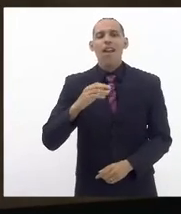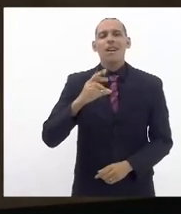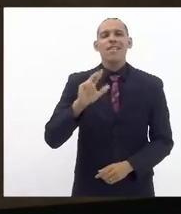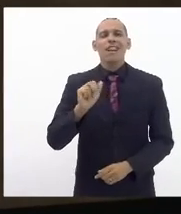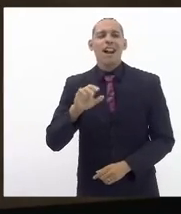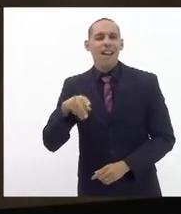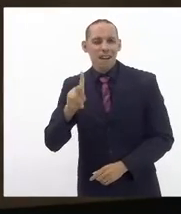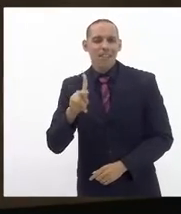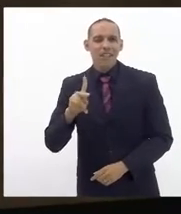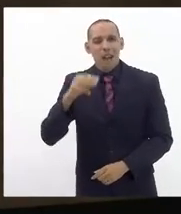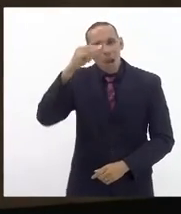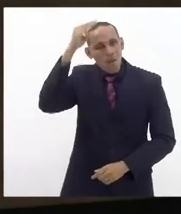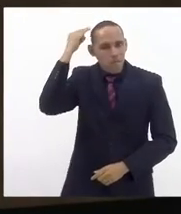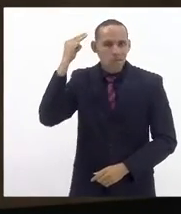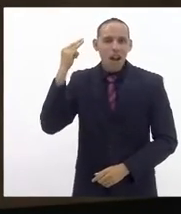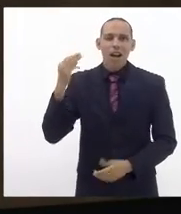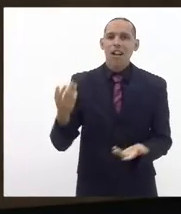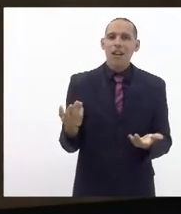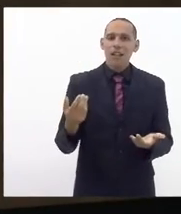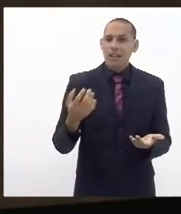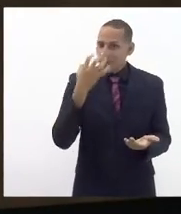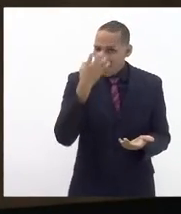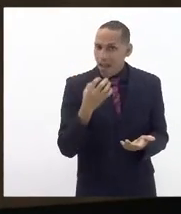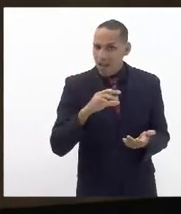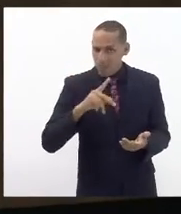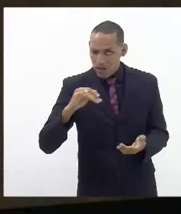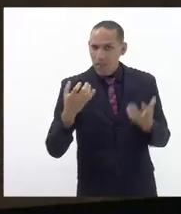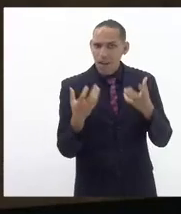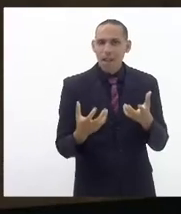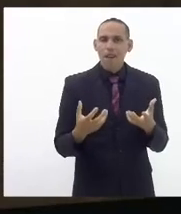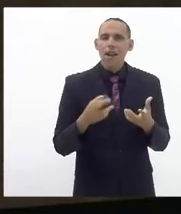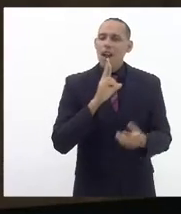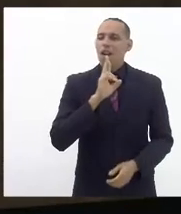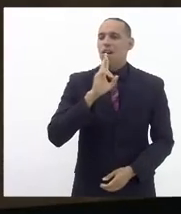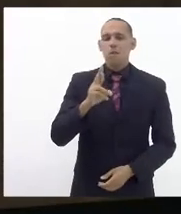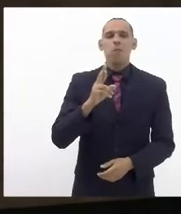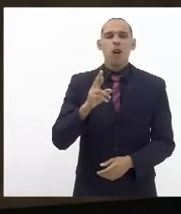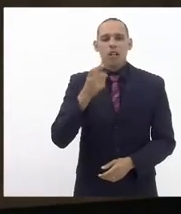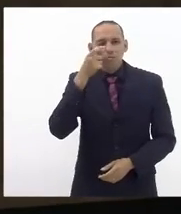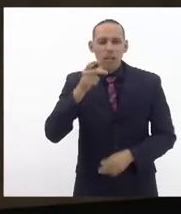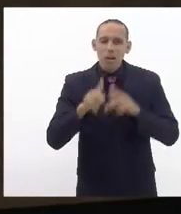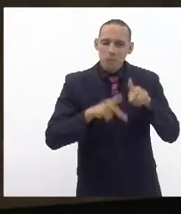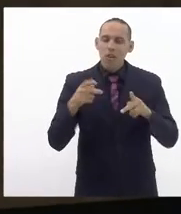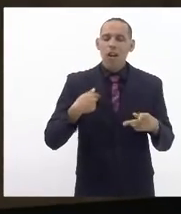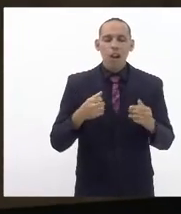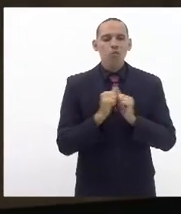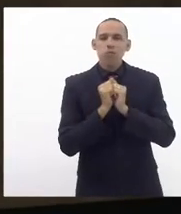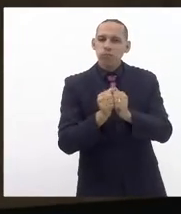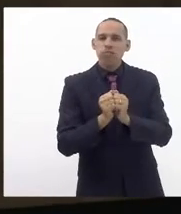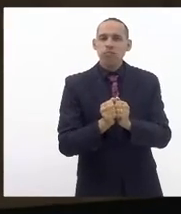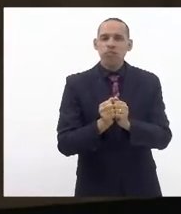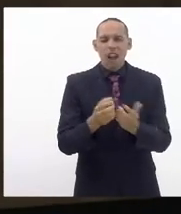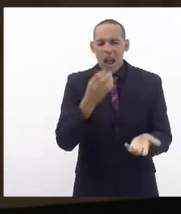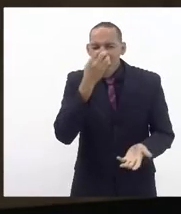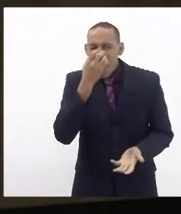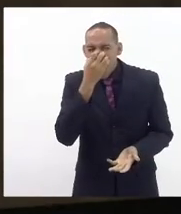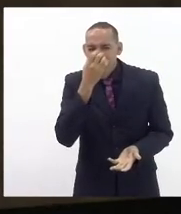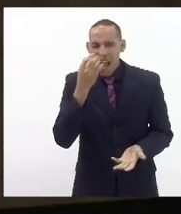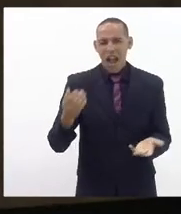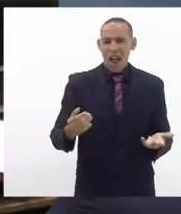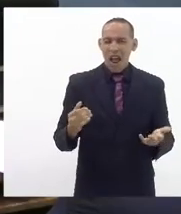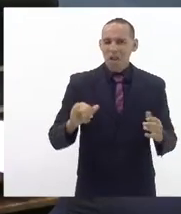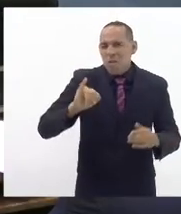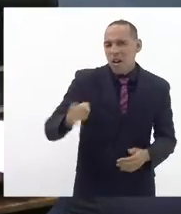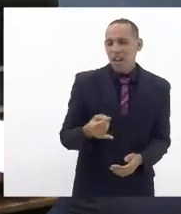Pacheco presidiu. Então, se quer fazer CPI séria, que de fato dê resposta ao interesse público, conte comigo. Palhaçada e palanquismo, não conte